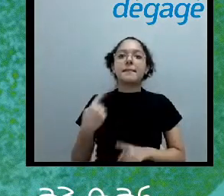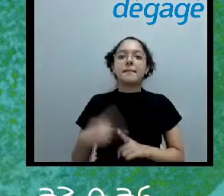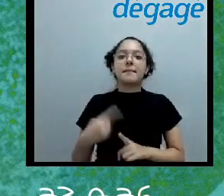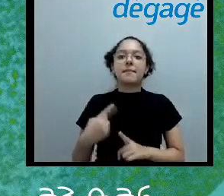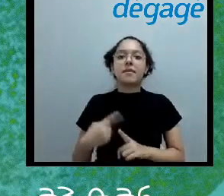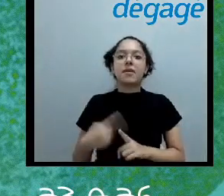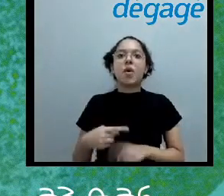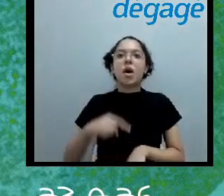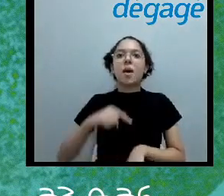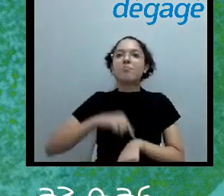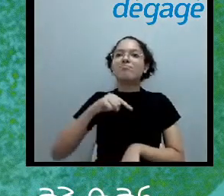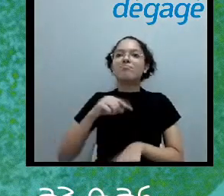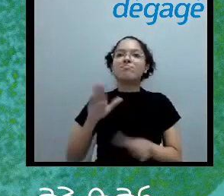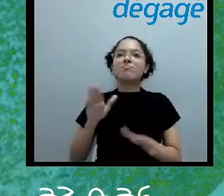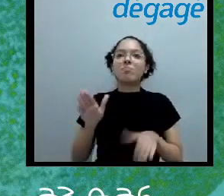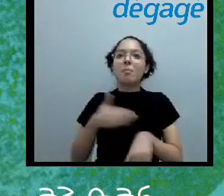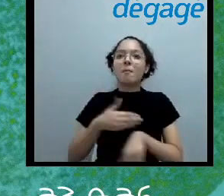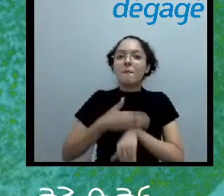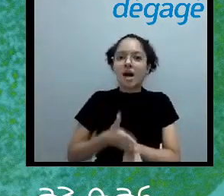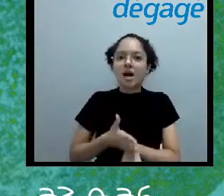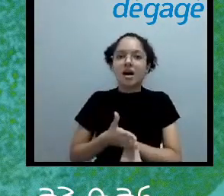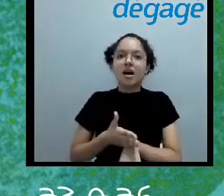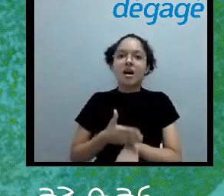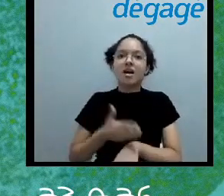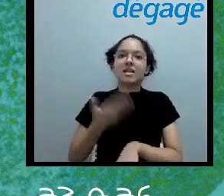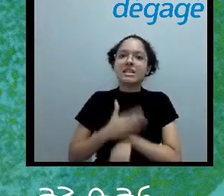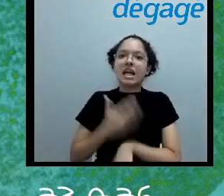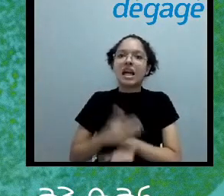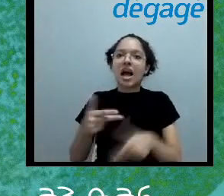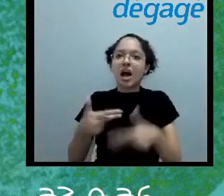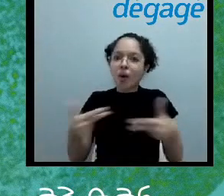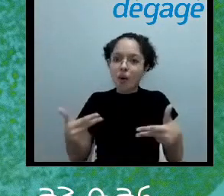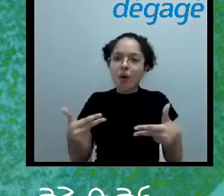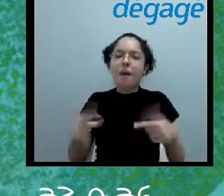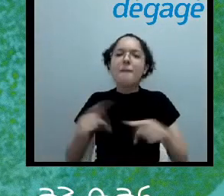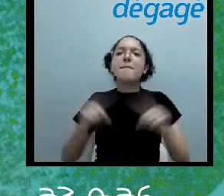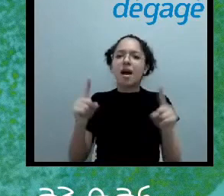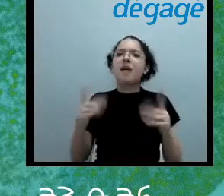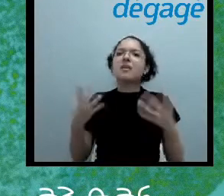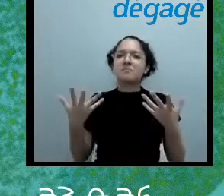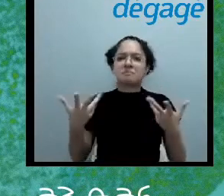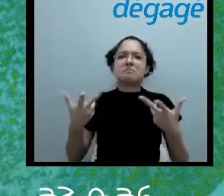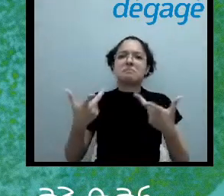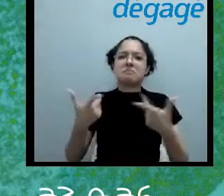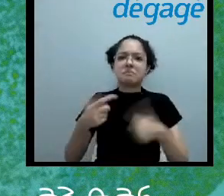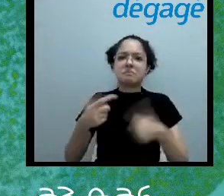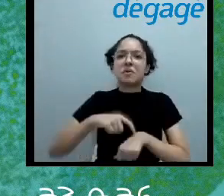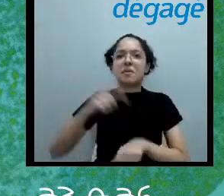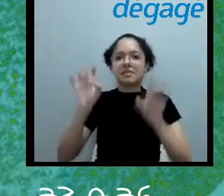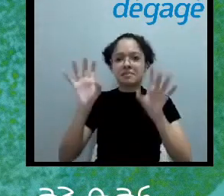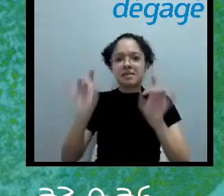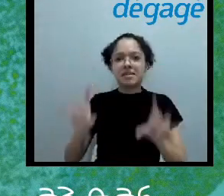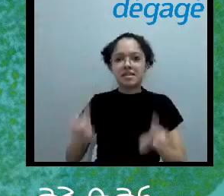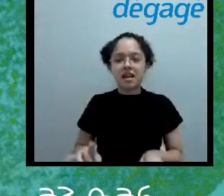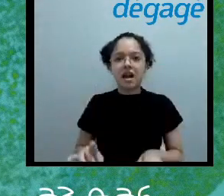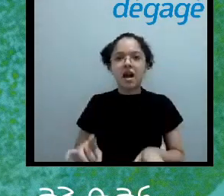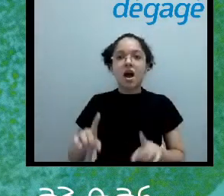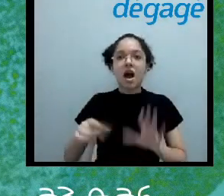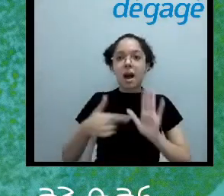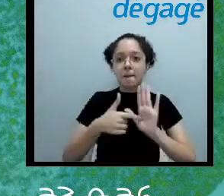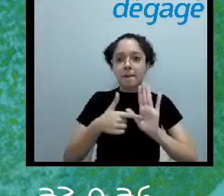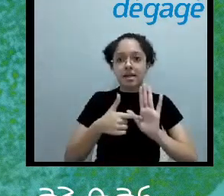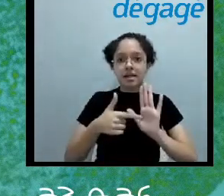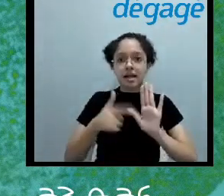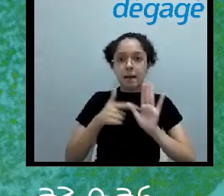para ensaiar e para aprimorar, mas foi muito divertido. E além da apresentação delas, a gente teve uma roda de conversa